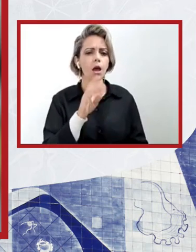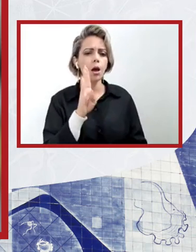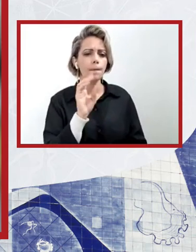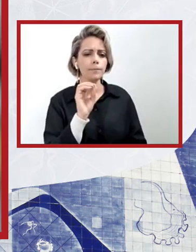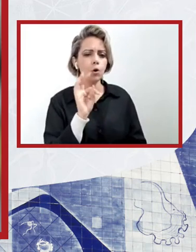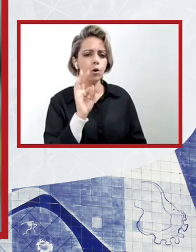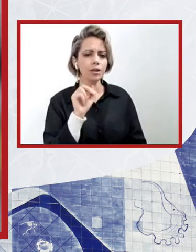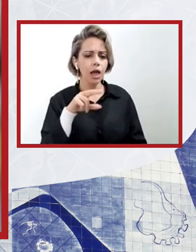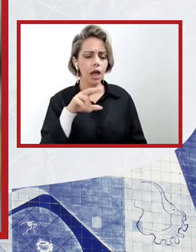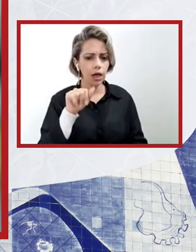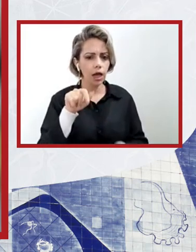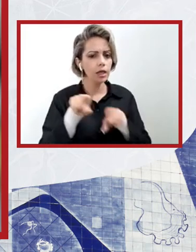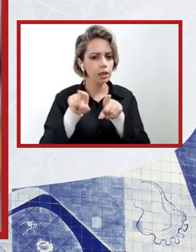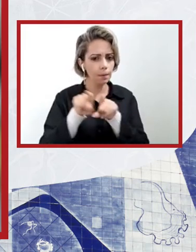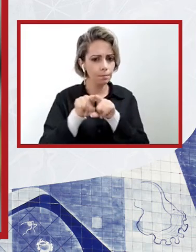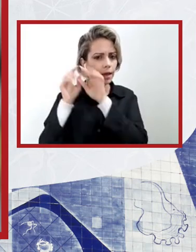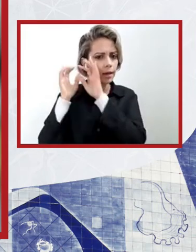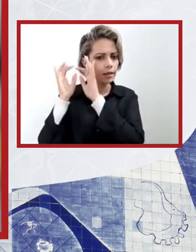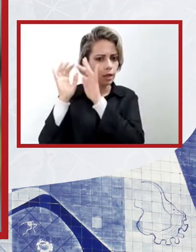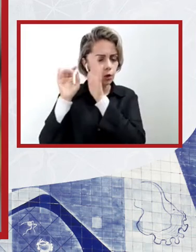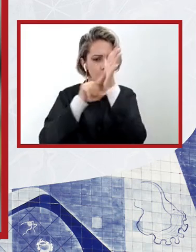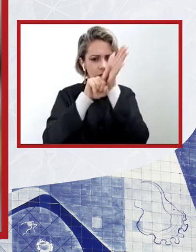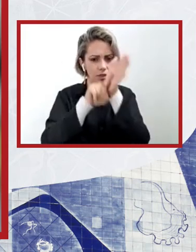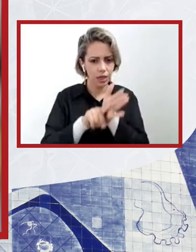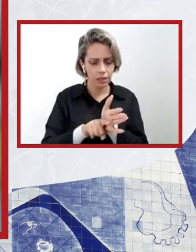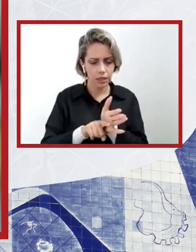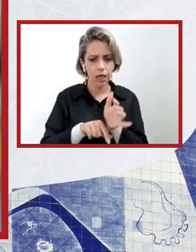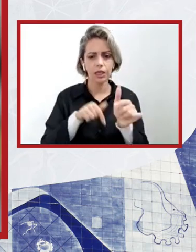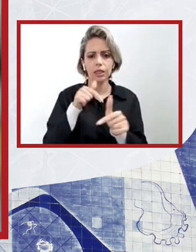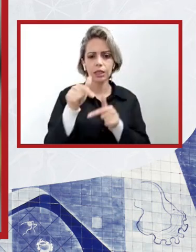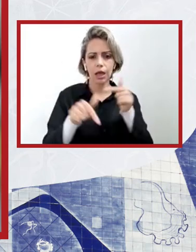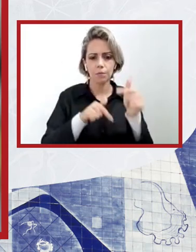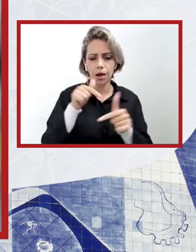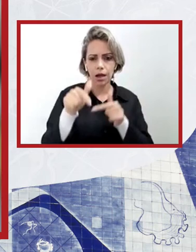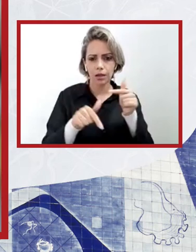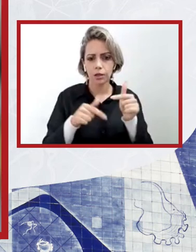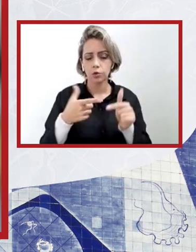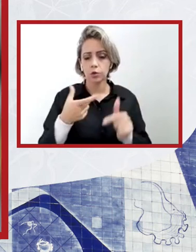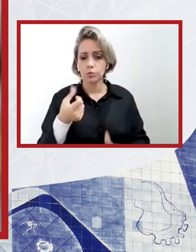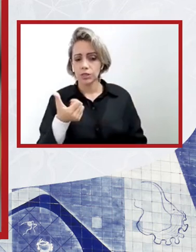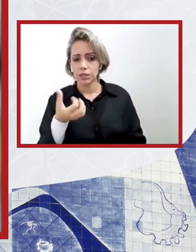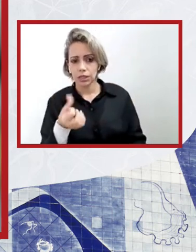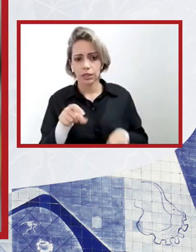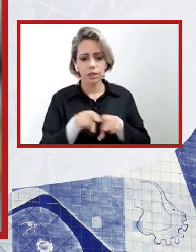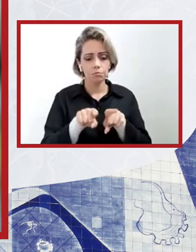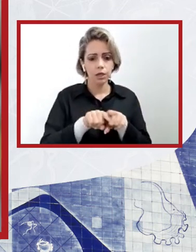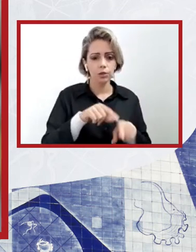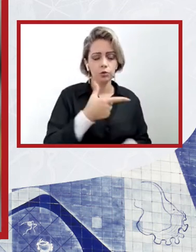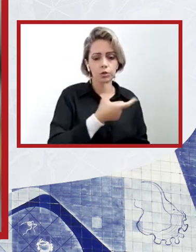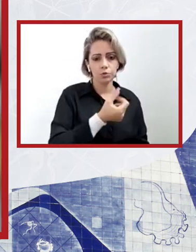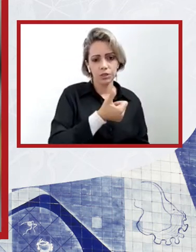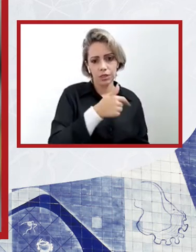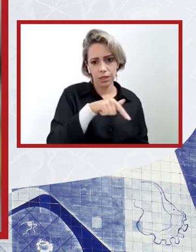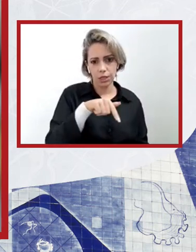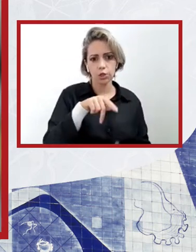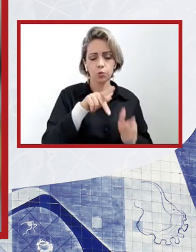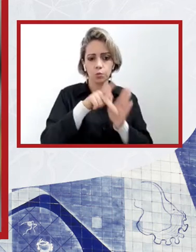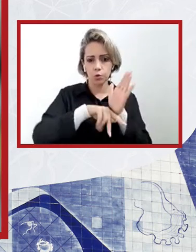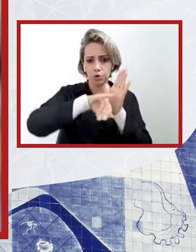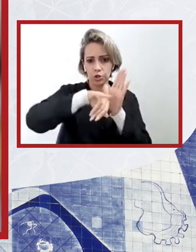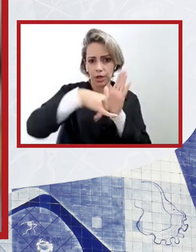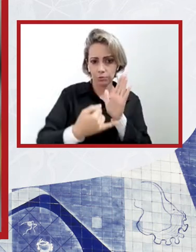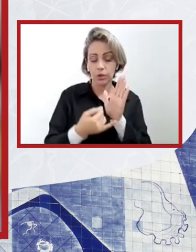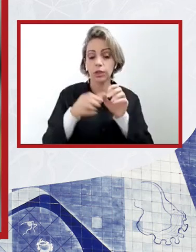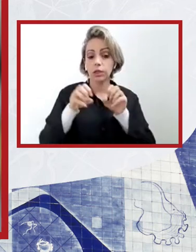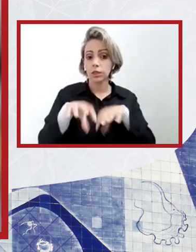em neurociência. Atua no projeto Herbário Friburguense 2016 e 2017, lecionou as disciplinas Biologia e Química no